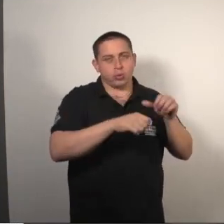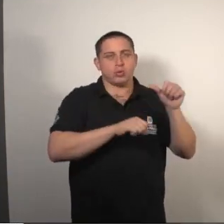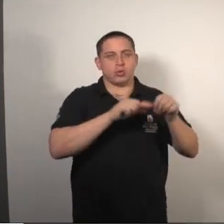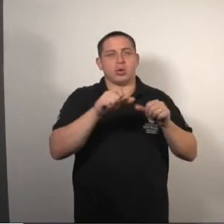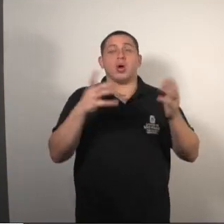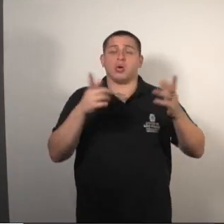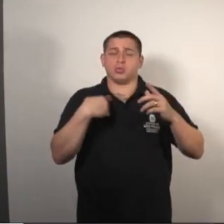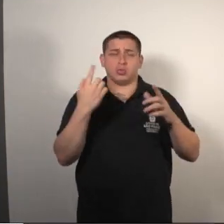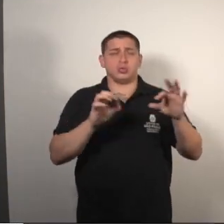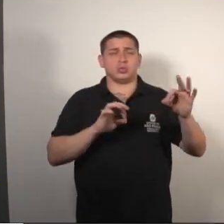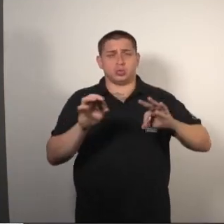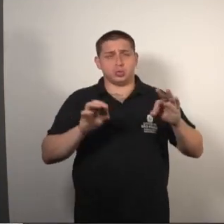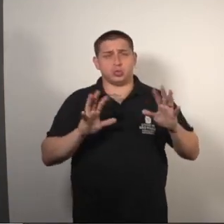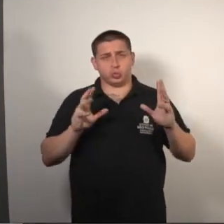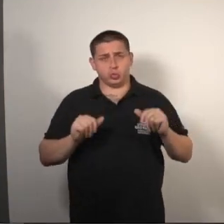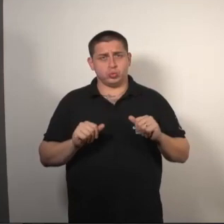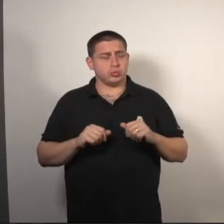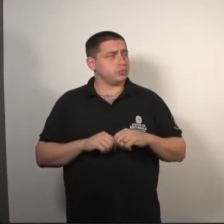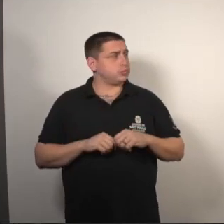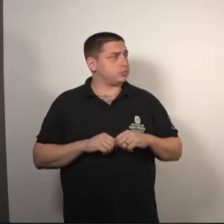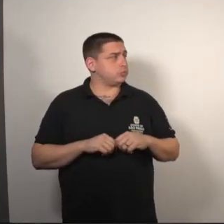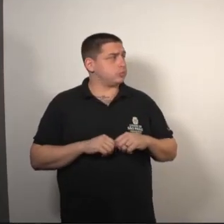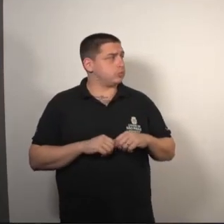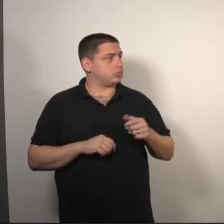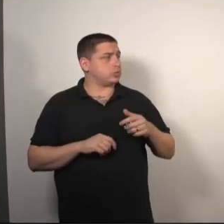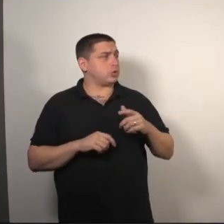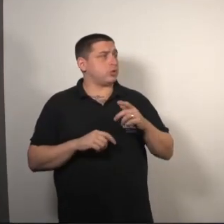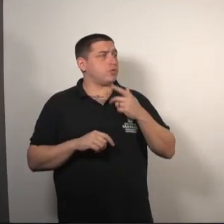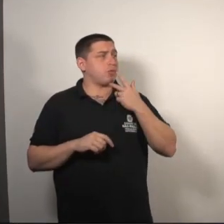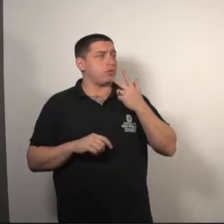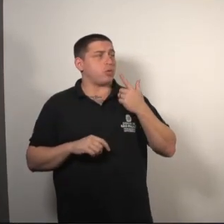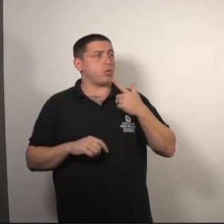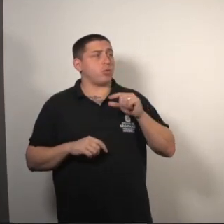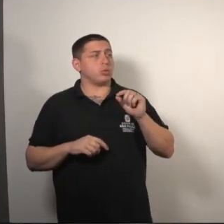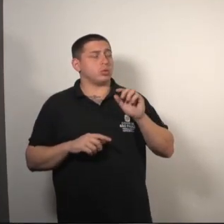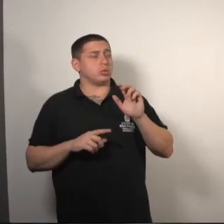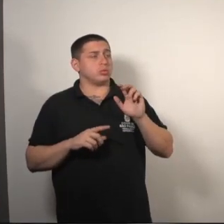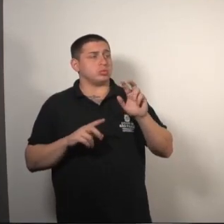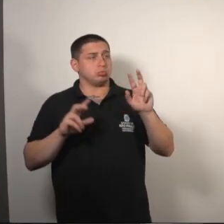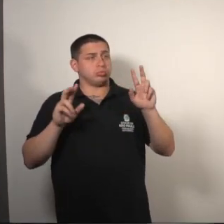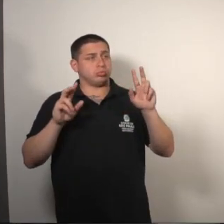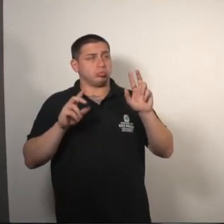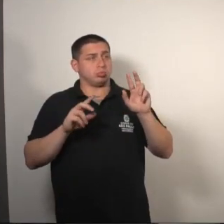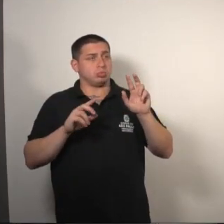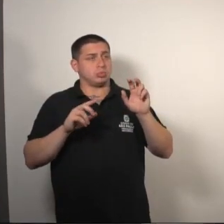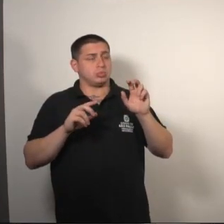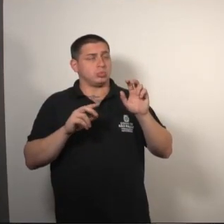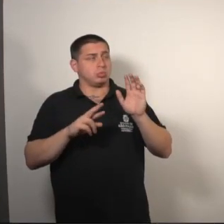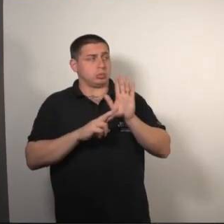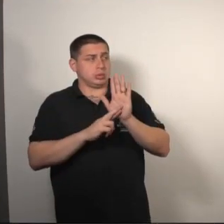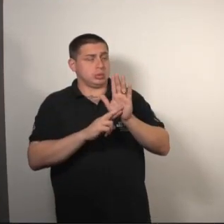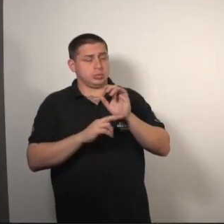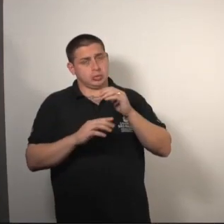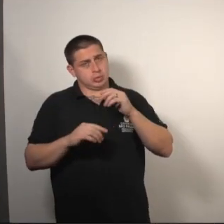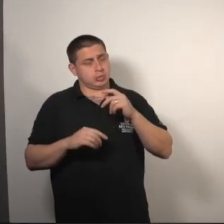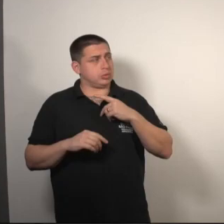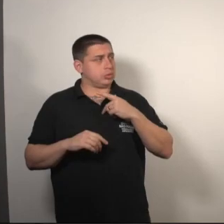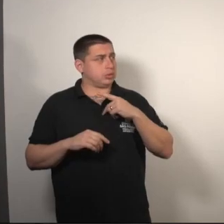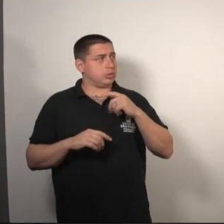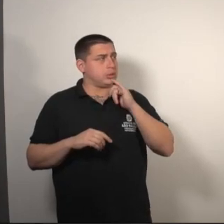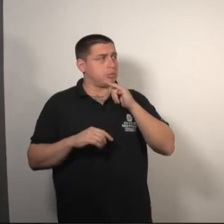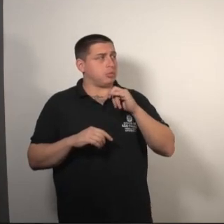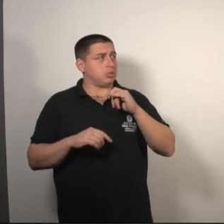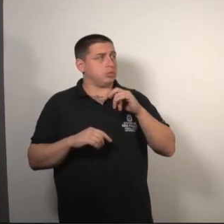sistema por completo. Só queria complementar mais uma questão. A falta de troca